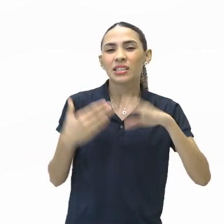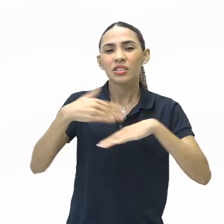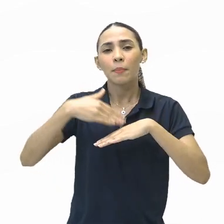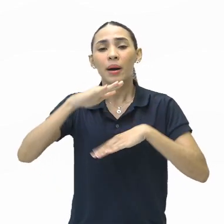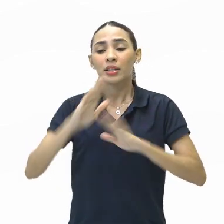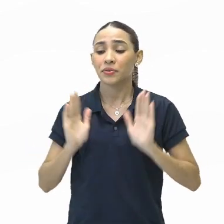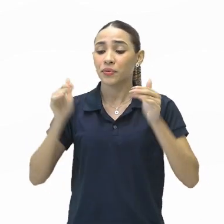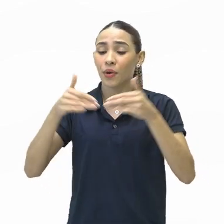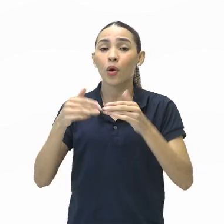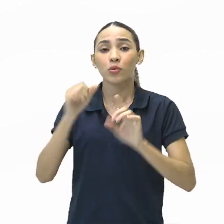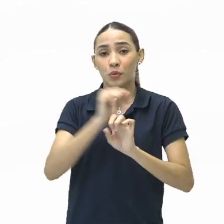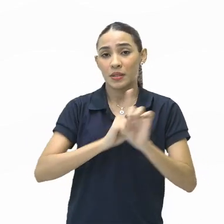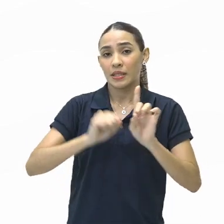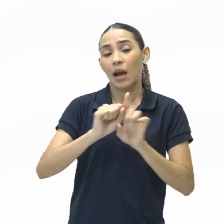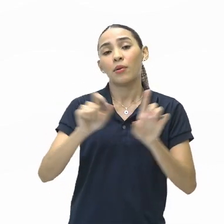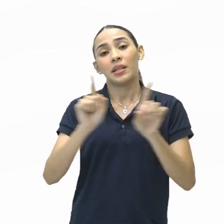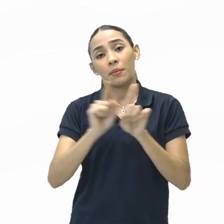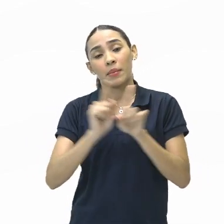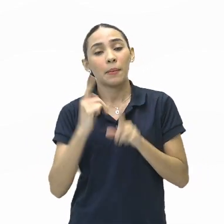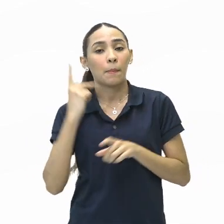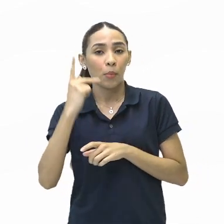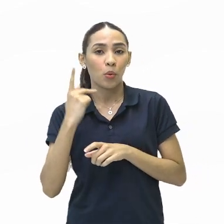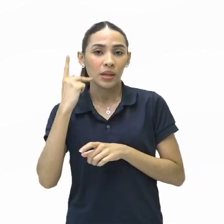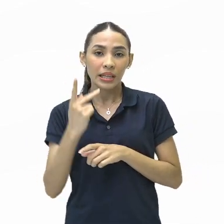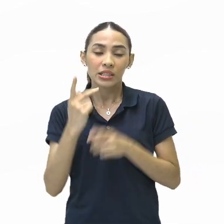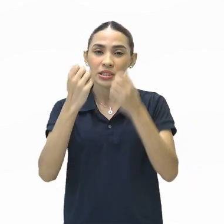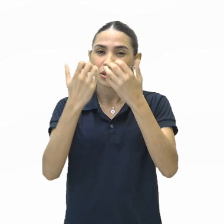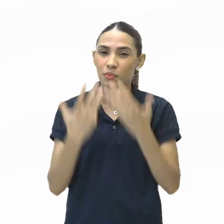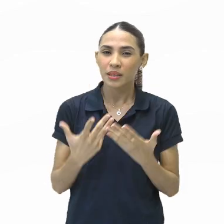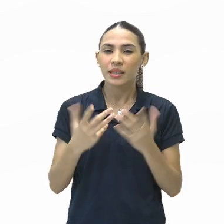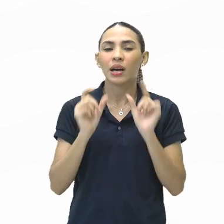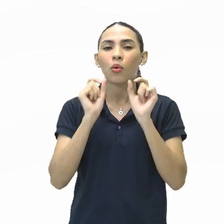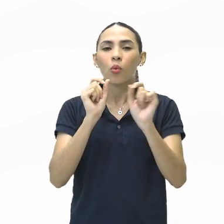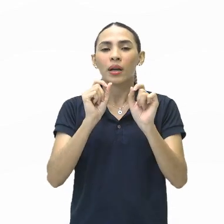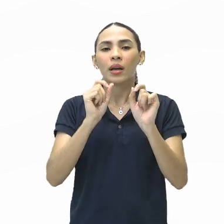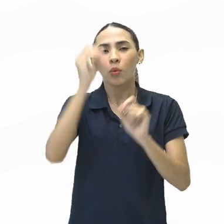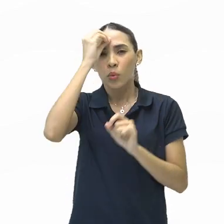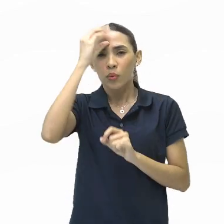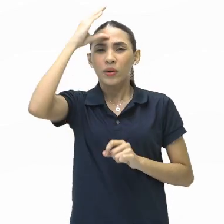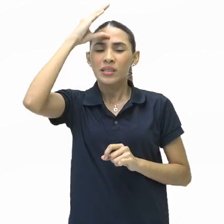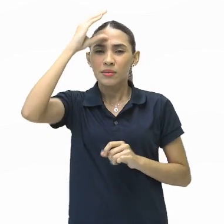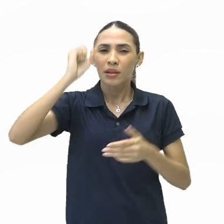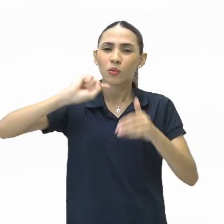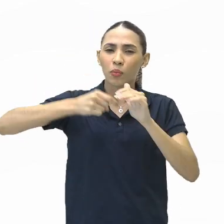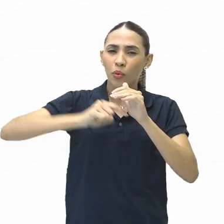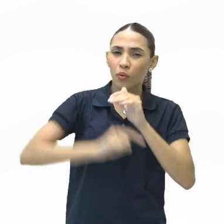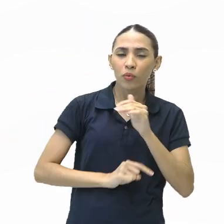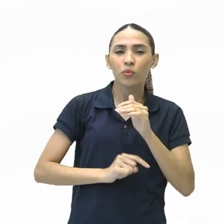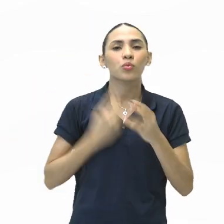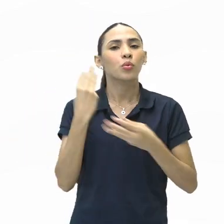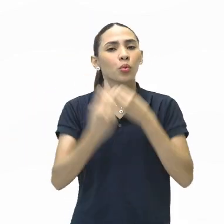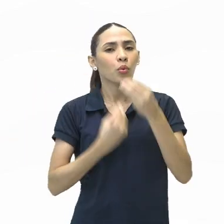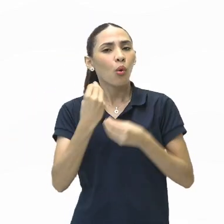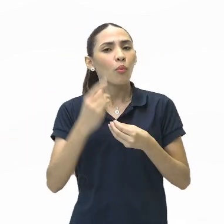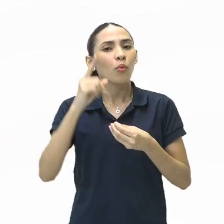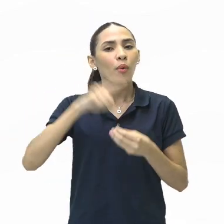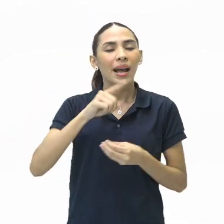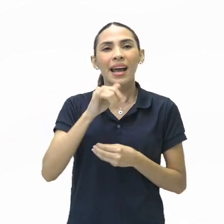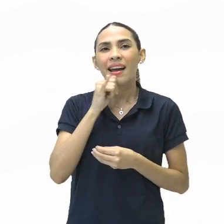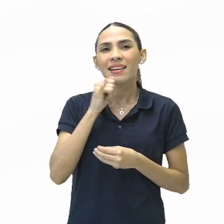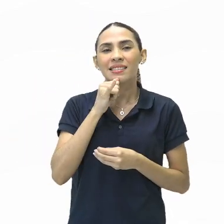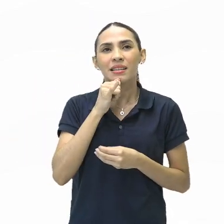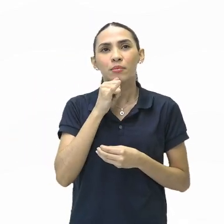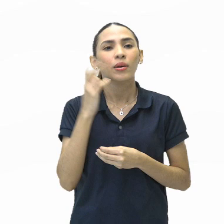Vai focar para esses dois lados. Ele revela uma visão mais profunda e angustiada do mundo, né? Então, ele vai